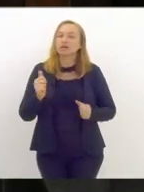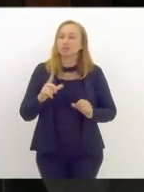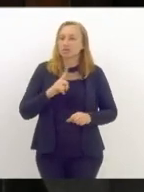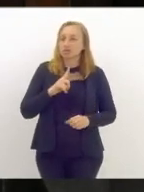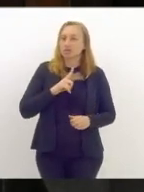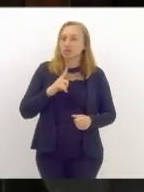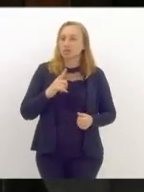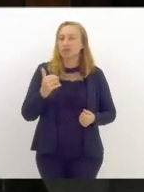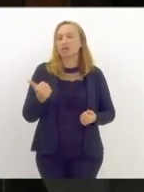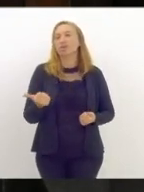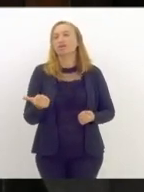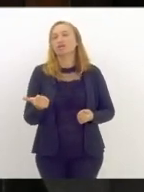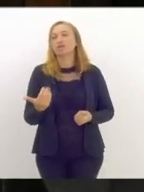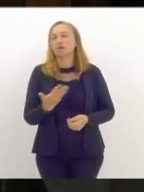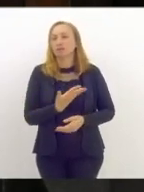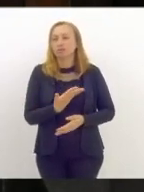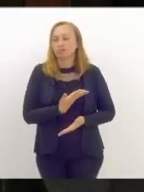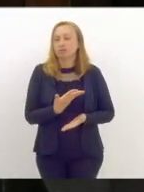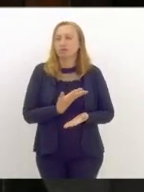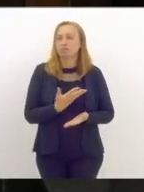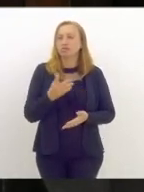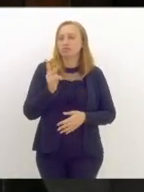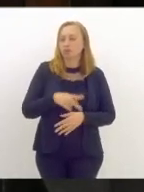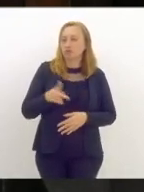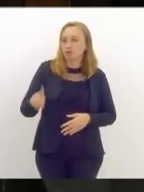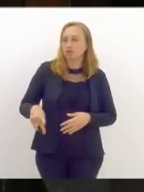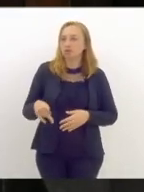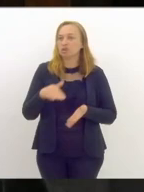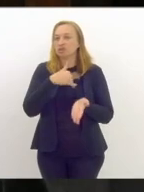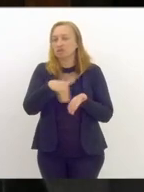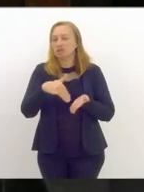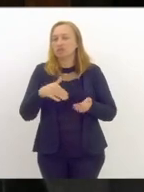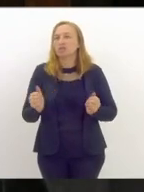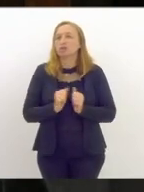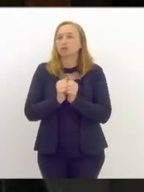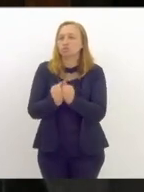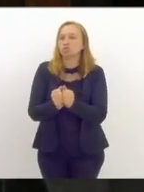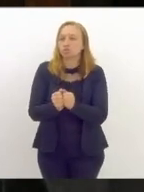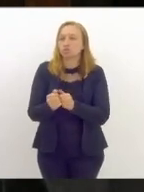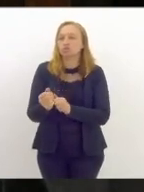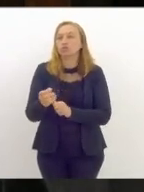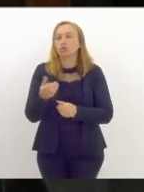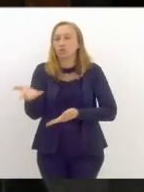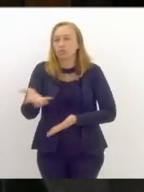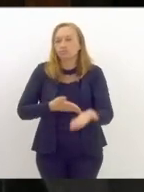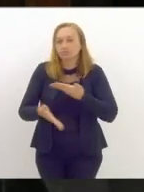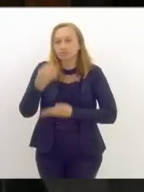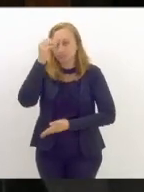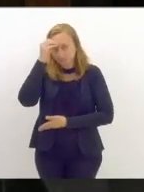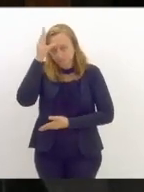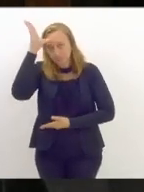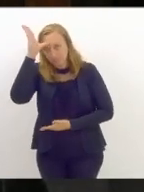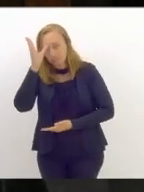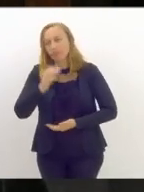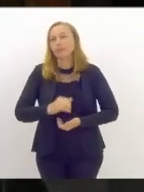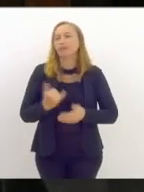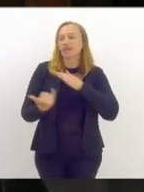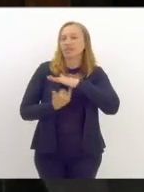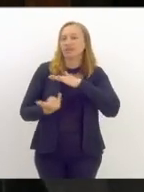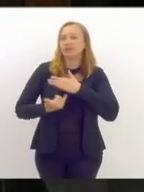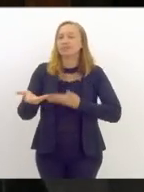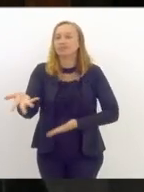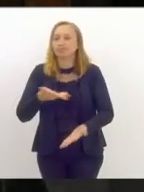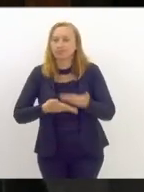secretaria abnegados, professores, doutores, sempre dispostos a compartilhar seus conhecimentos, instituições parceiras como